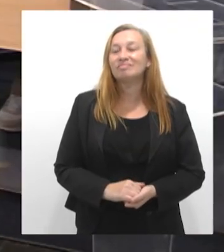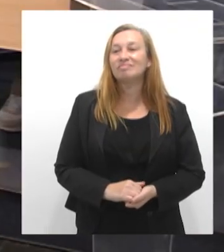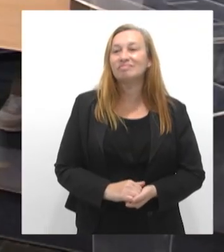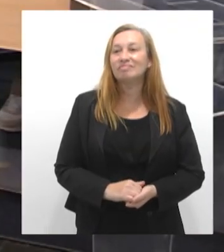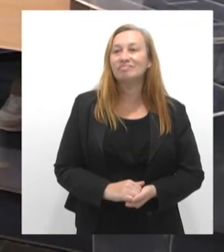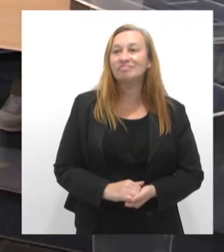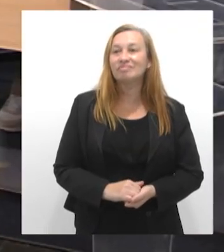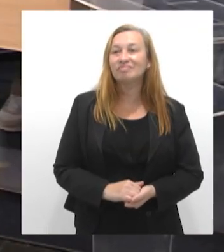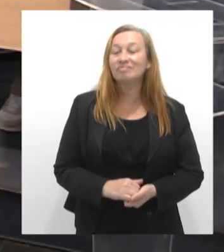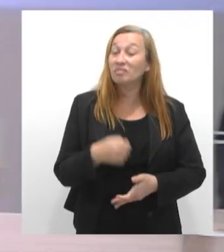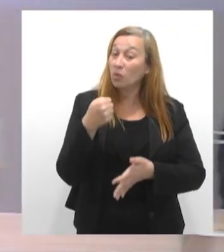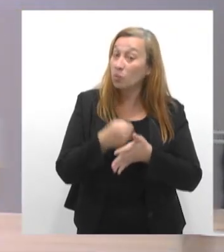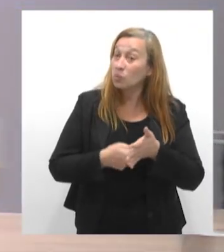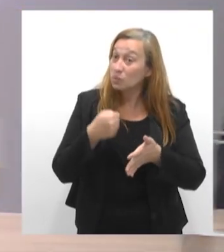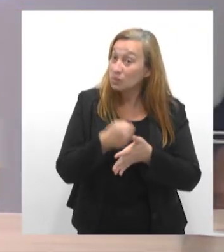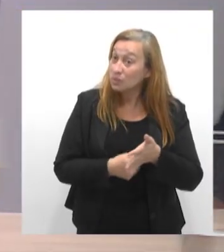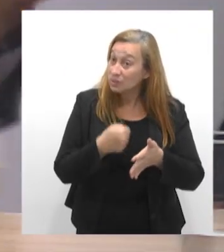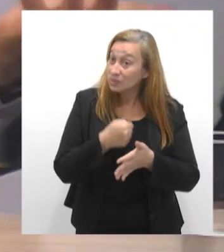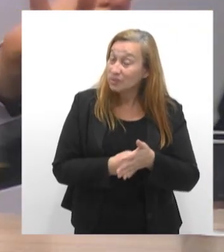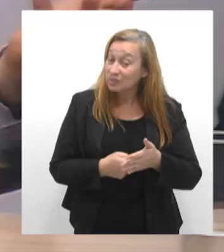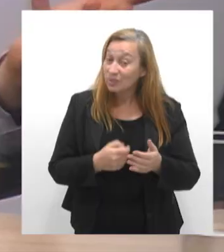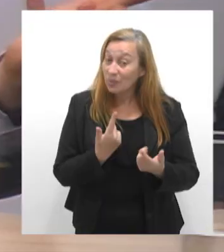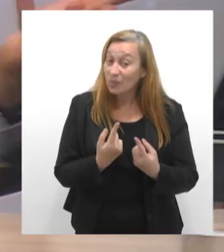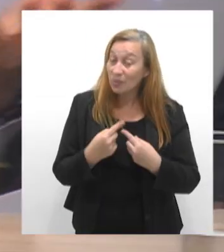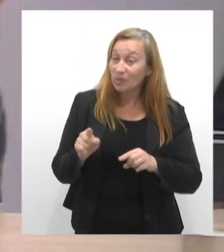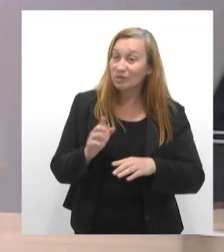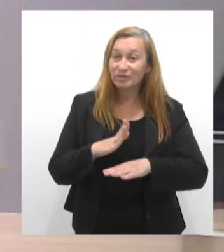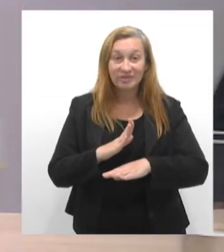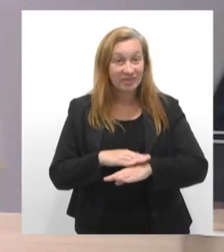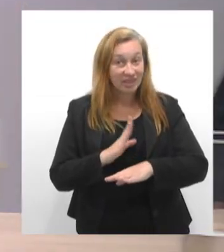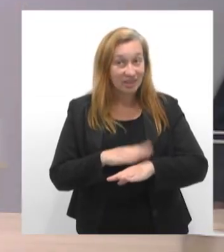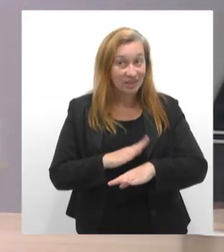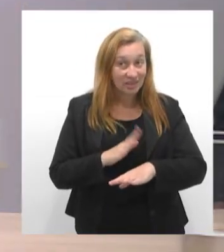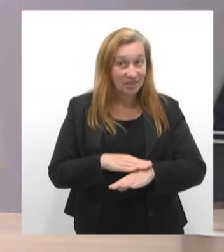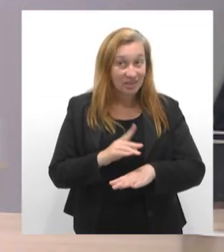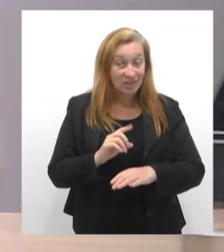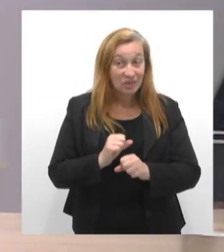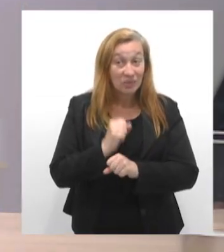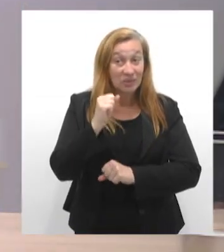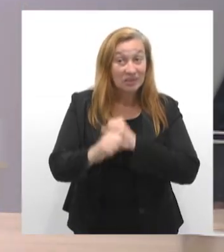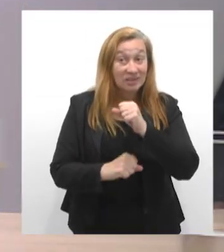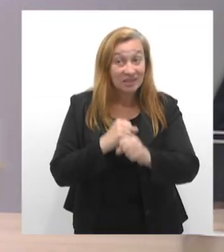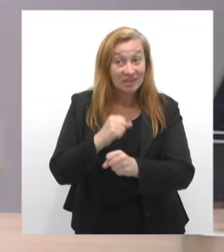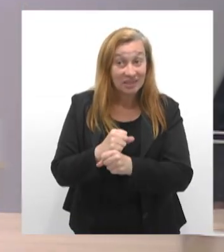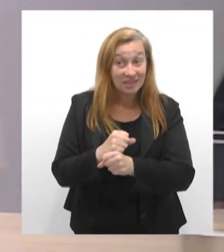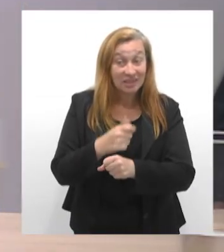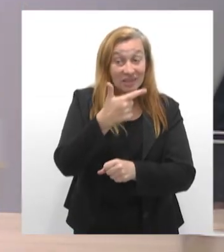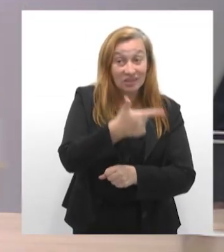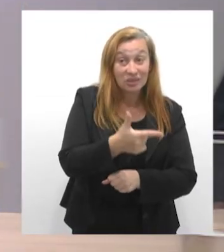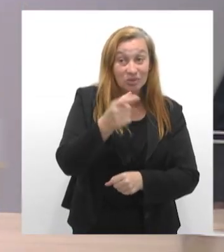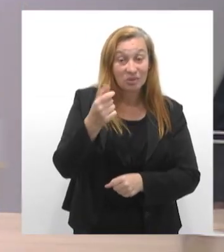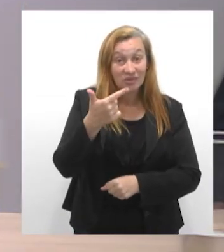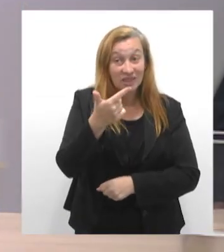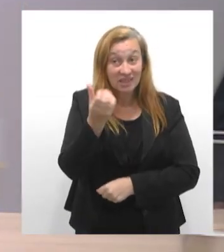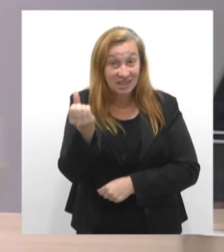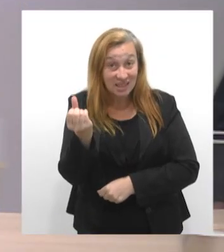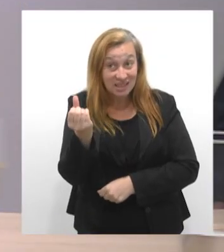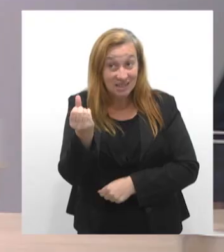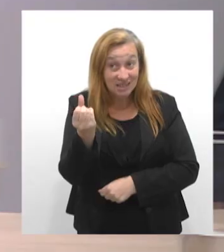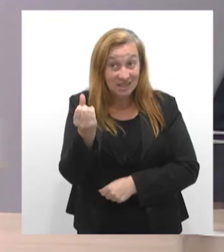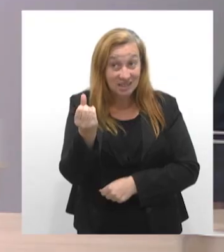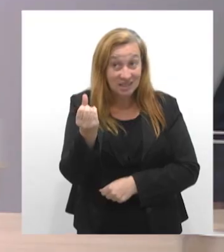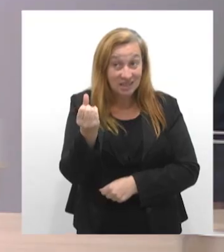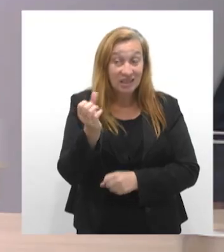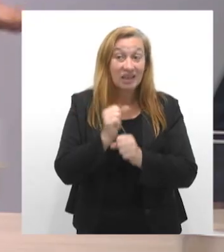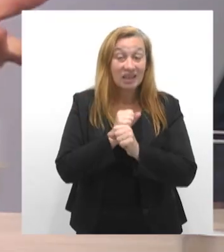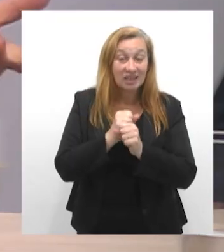É uma luta contra o tempo, né? Porque o próximo ano, 2026, é